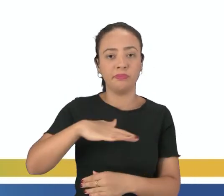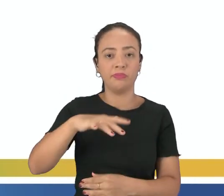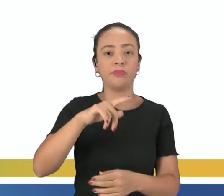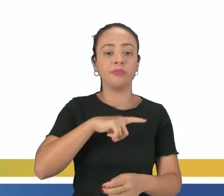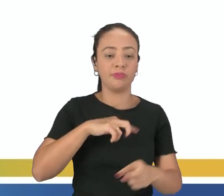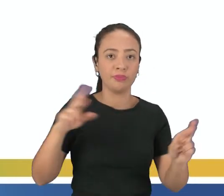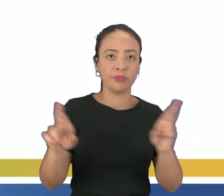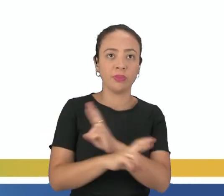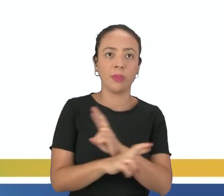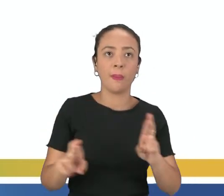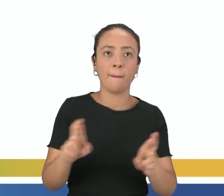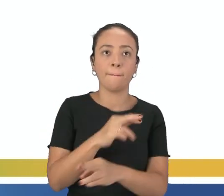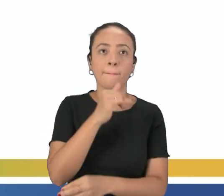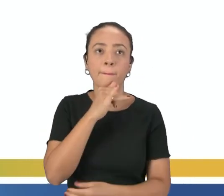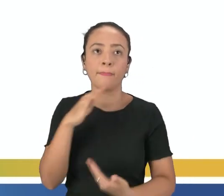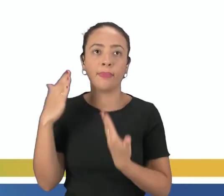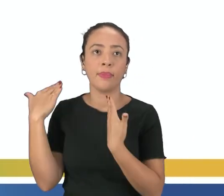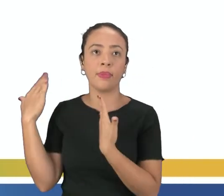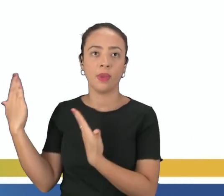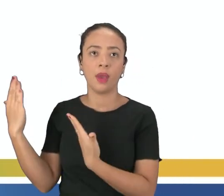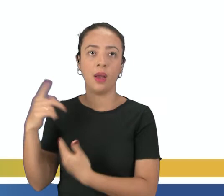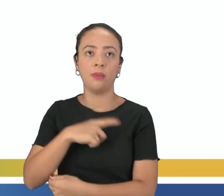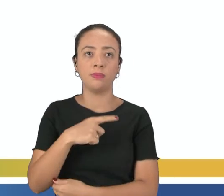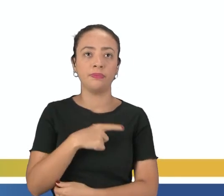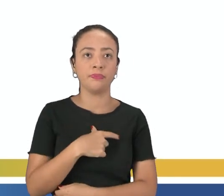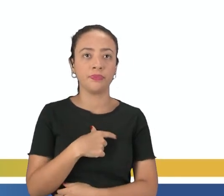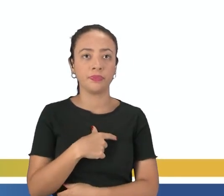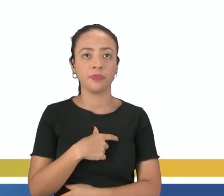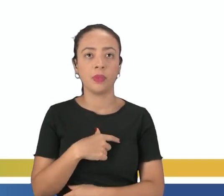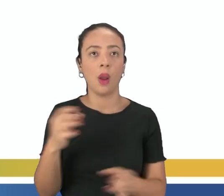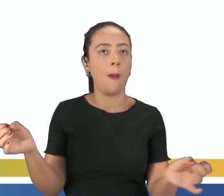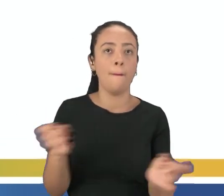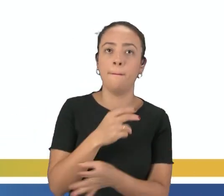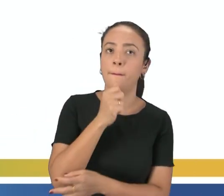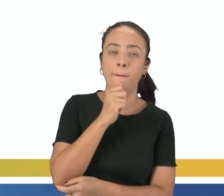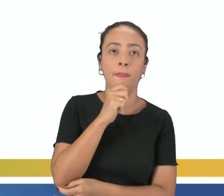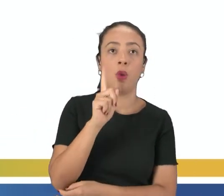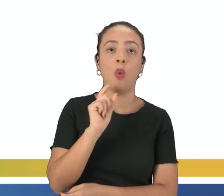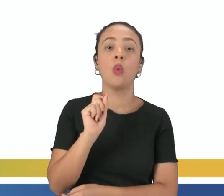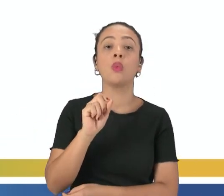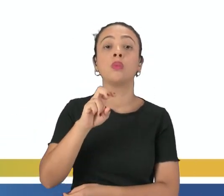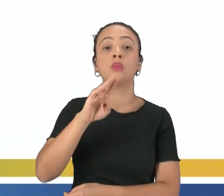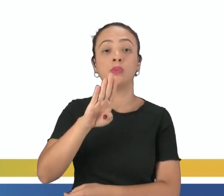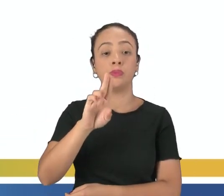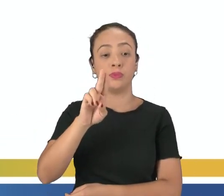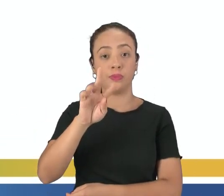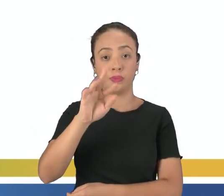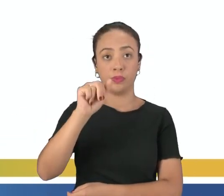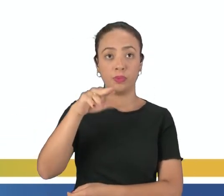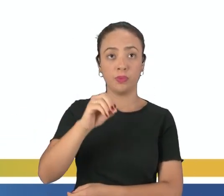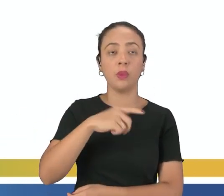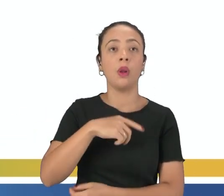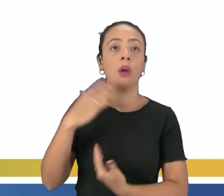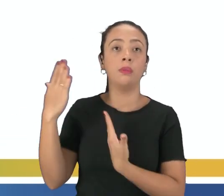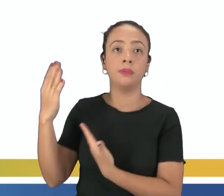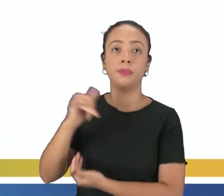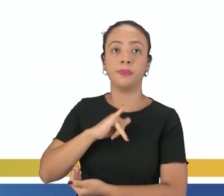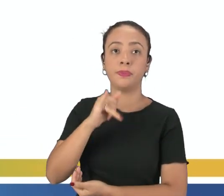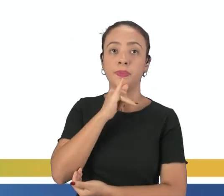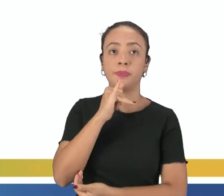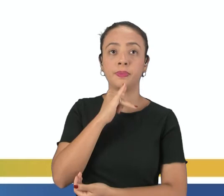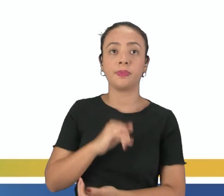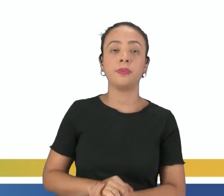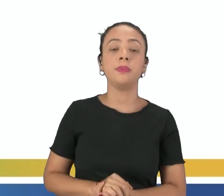formados nessa reação. Então, a gente vai ver aqui o exemplo, combustão incompleta do butano. Então, a gente tem aqui a presença